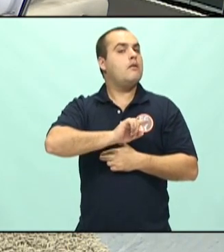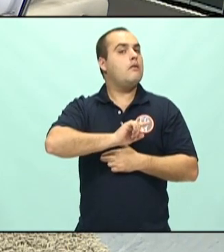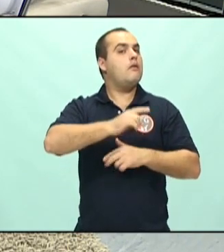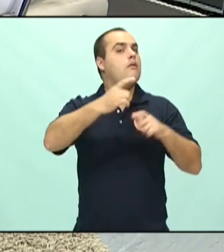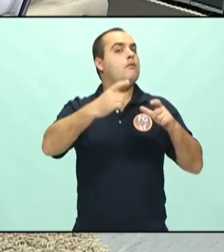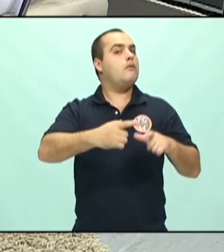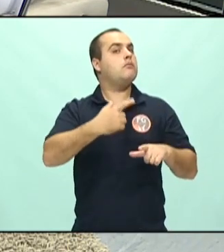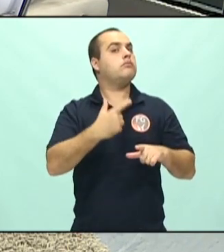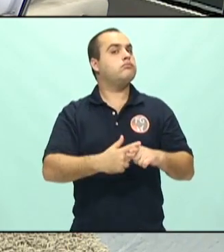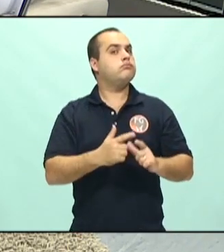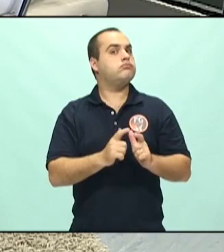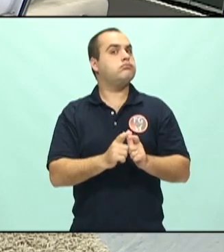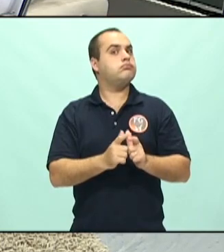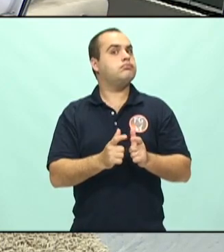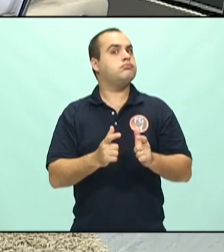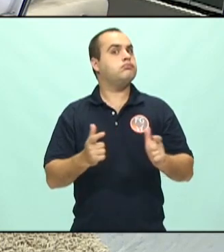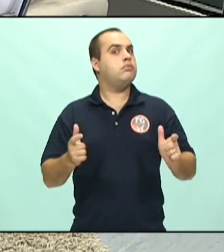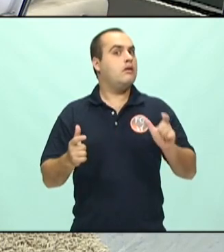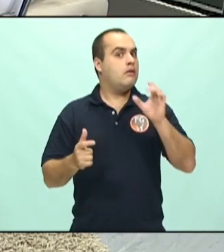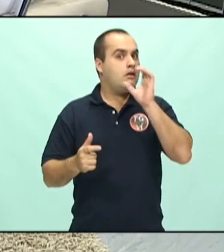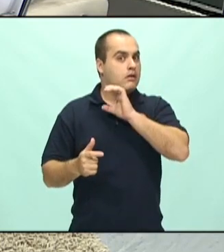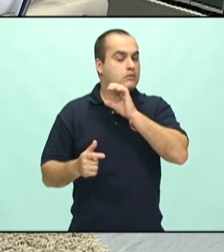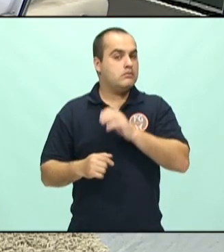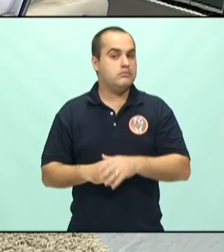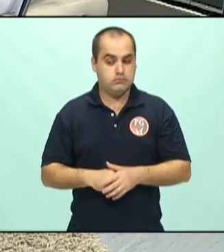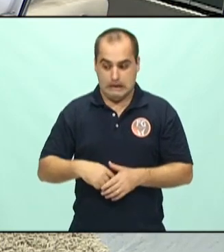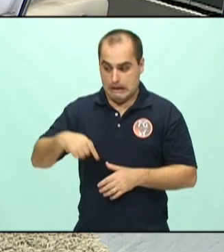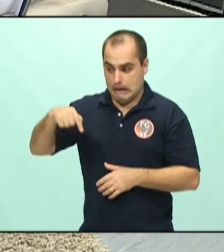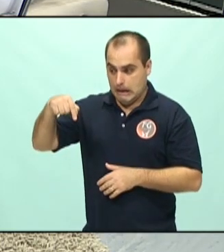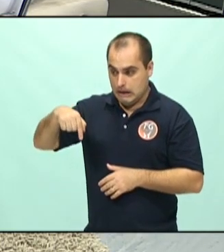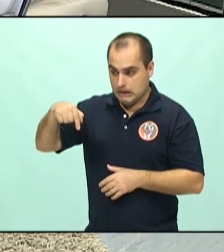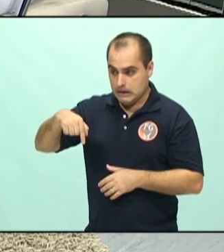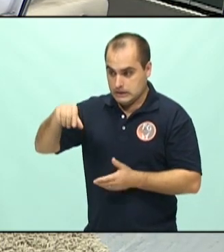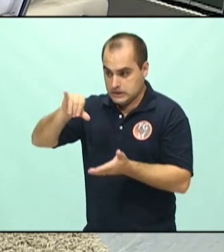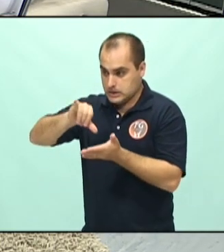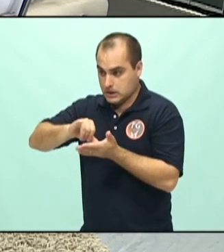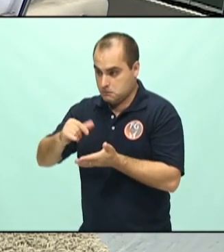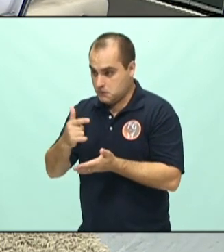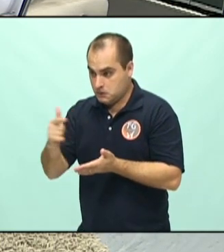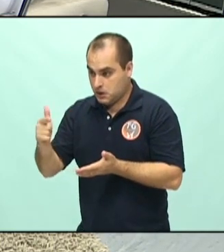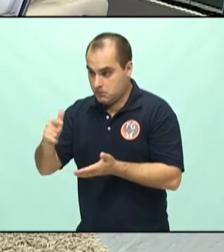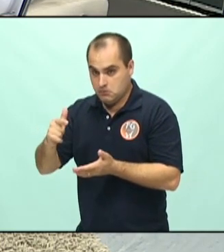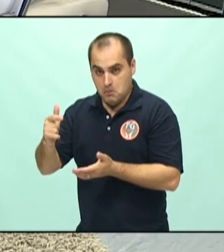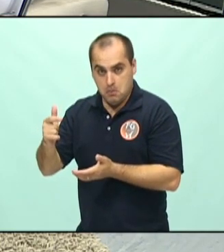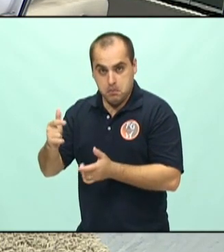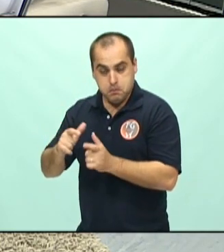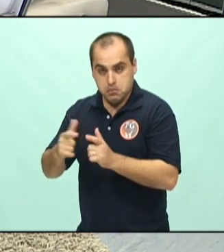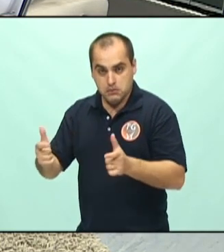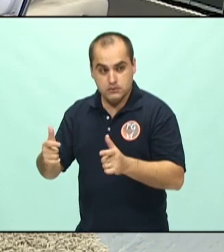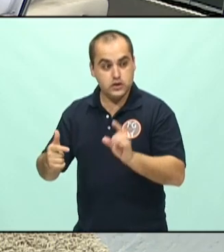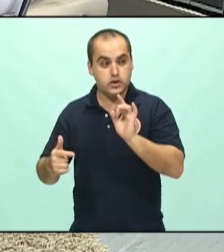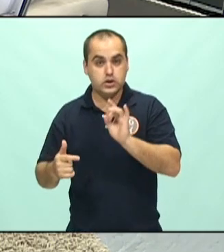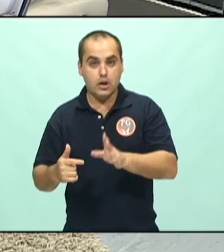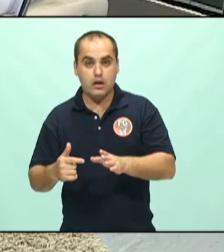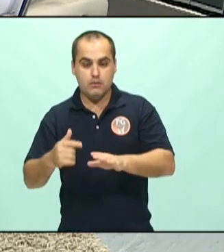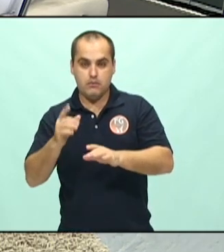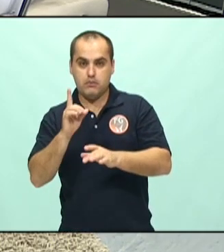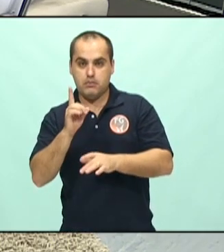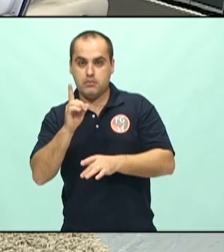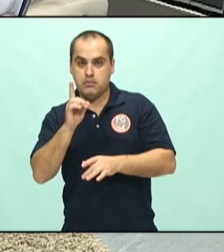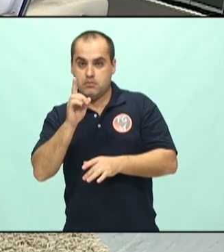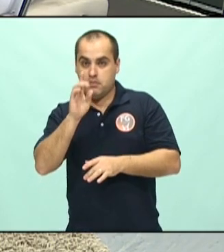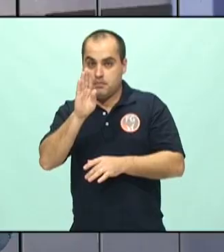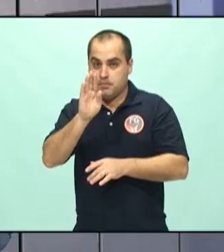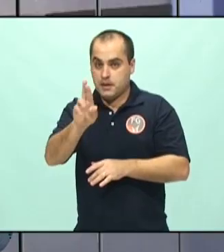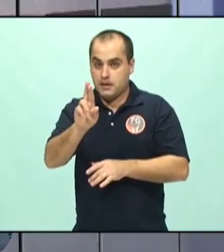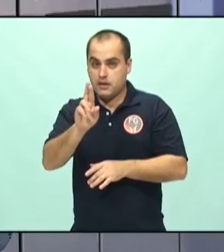cá e pra lá eu cresci mento verão tem espaço mais fraca no período é verdade que carlos antônio avenida itavuvu ela daqui a